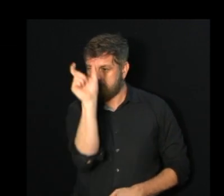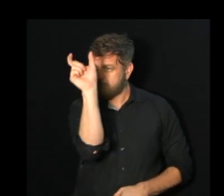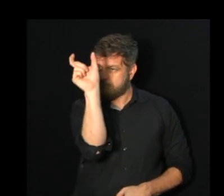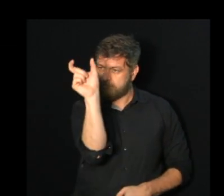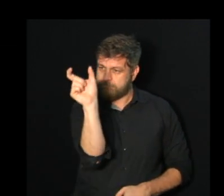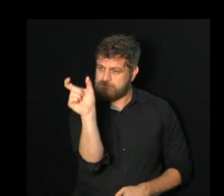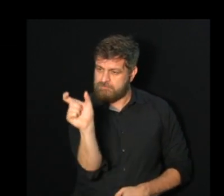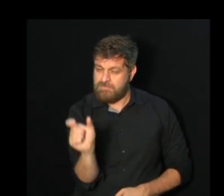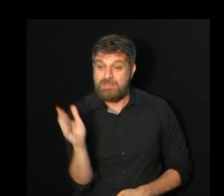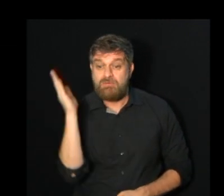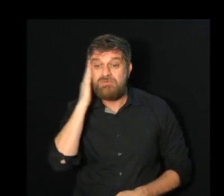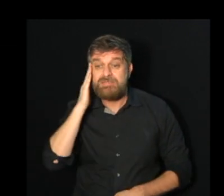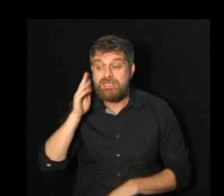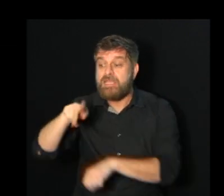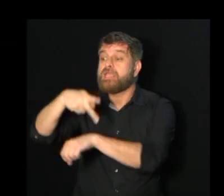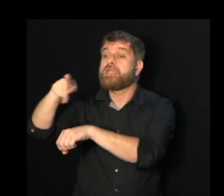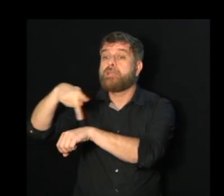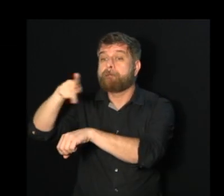call sign.